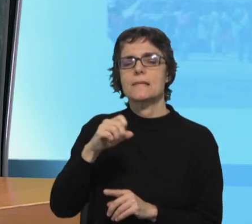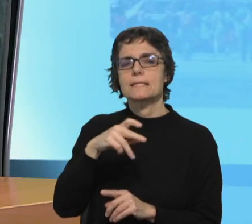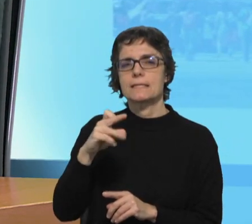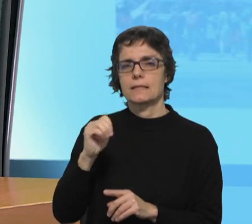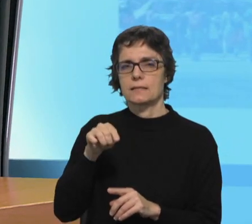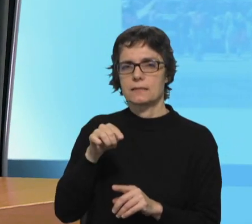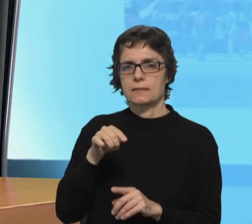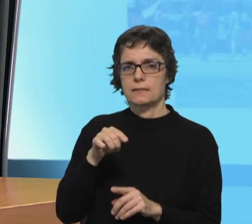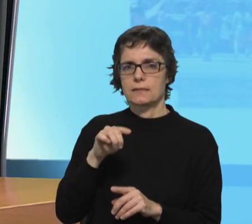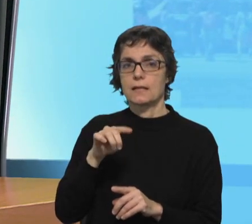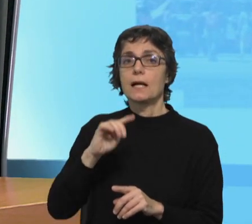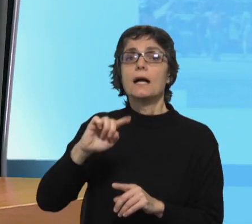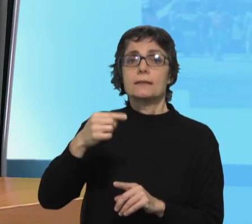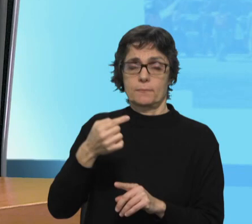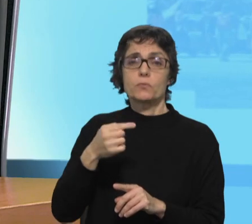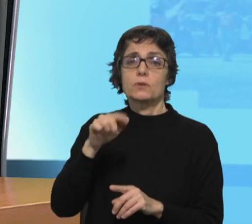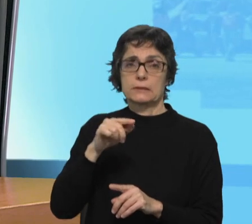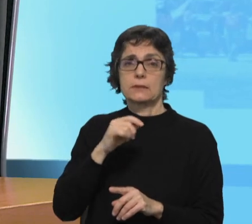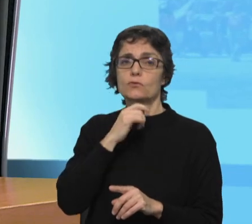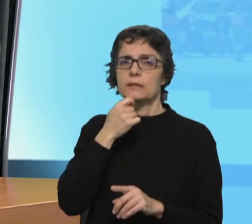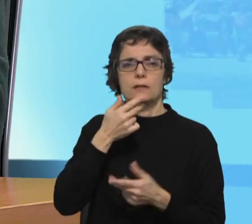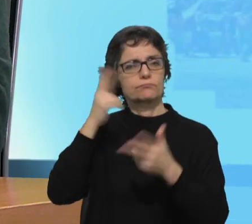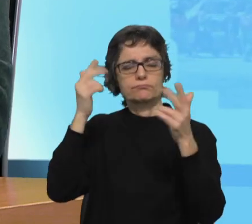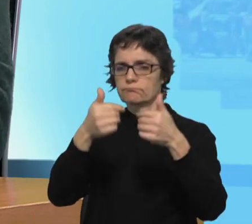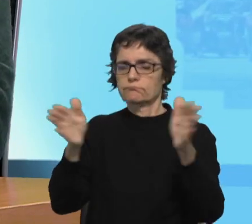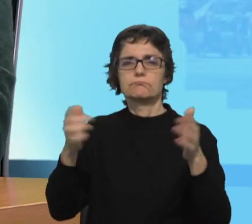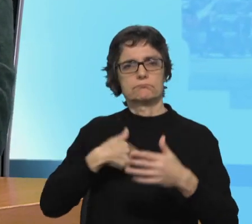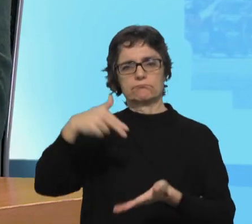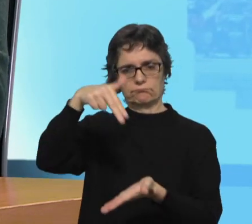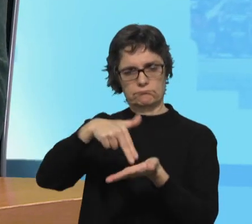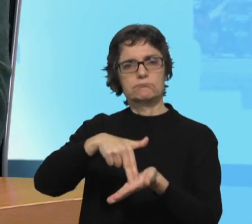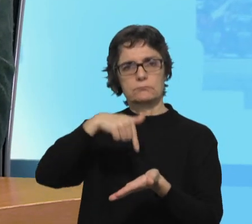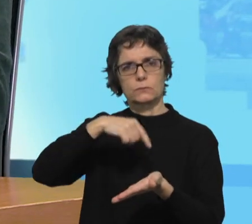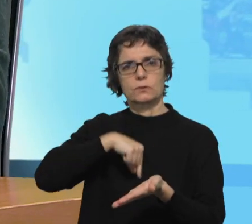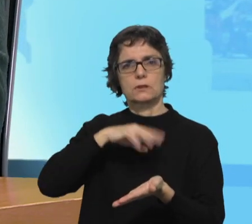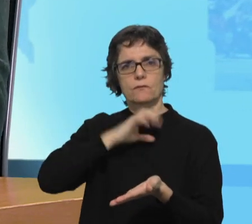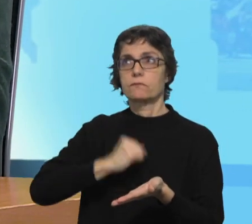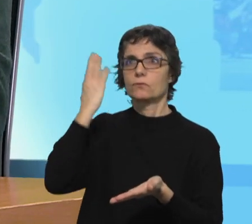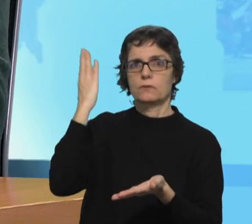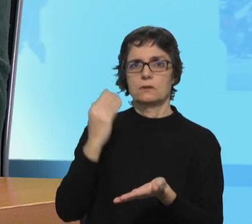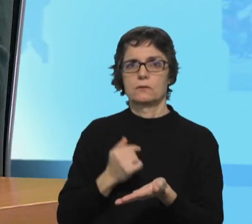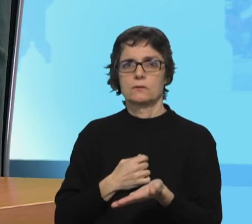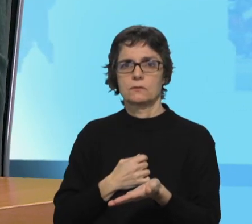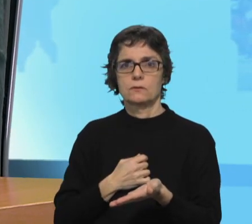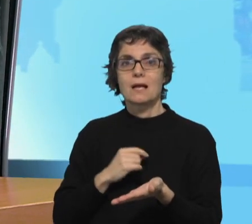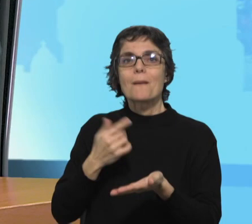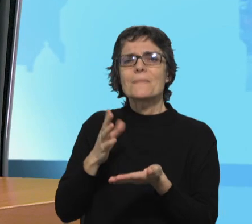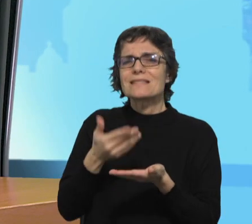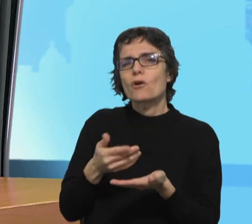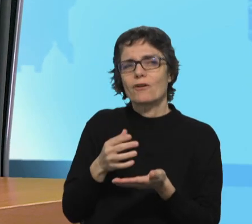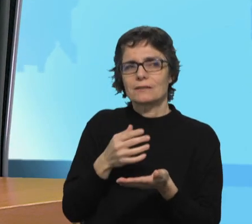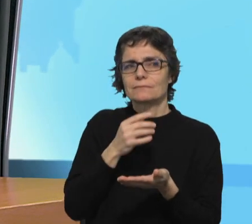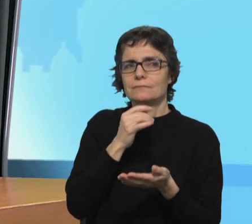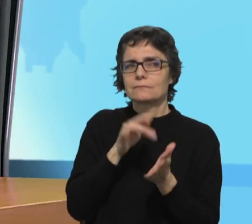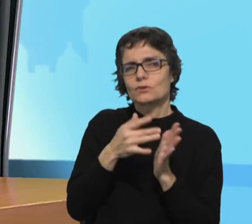então, assume-se e abertamente fala ao mundo. Mas, por enquanto, está mais com os discípulos e não quer que se saiba muito, não